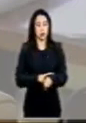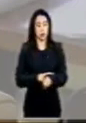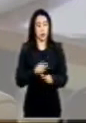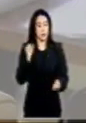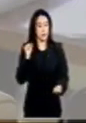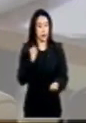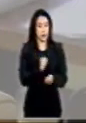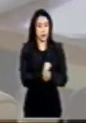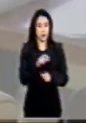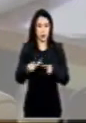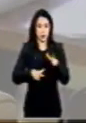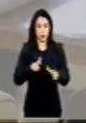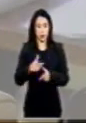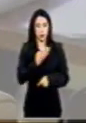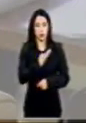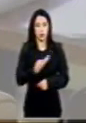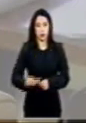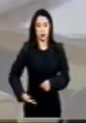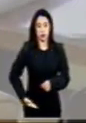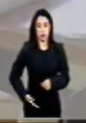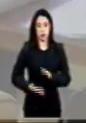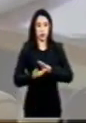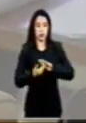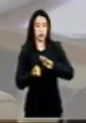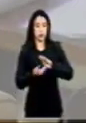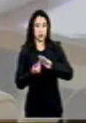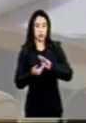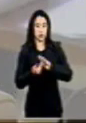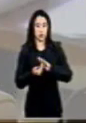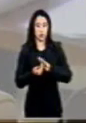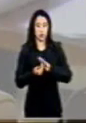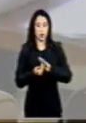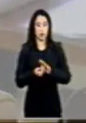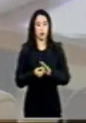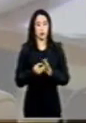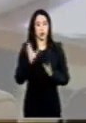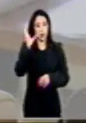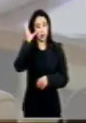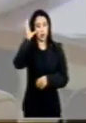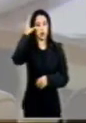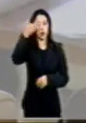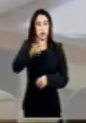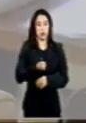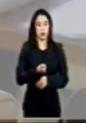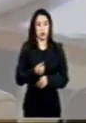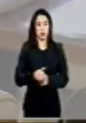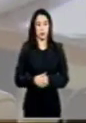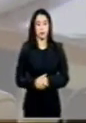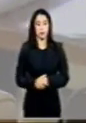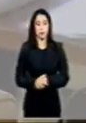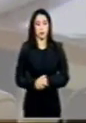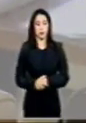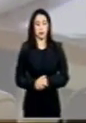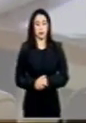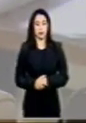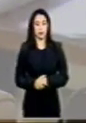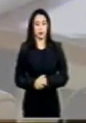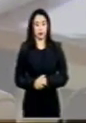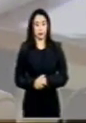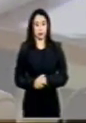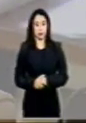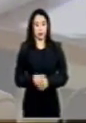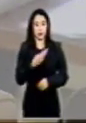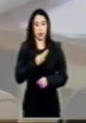já foram afastadas em sede liminar por decisão da lavra do saudoso ministro Teori